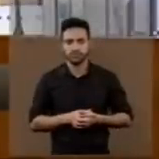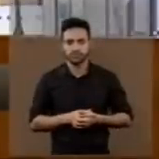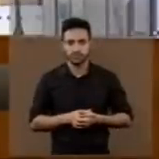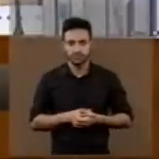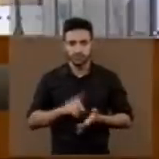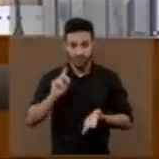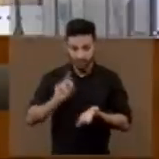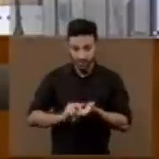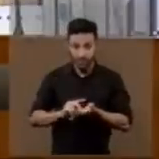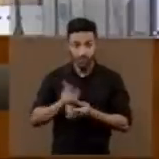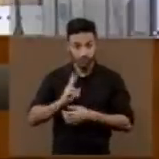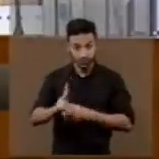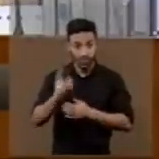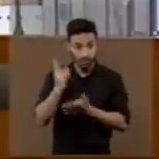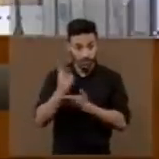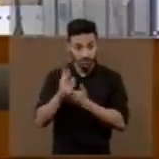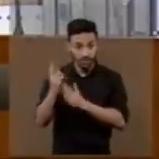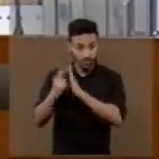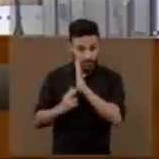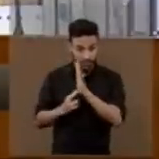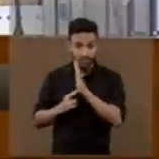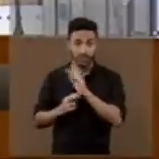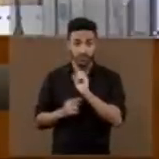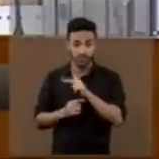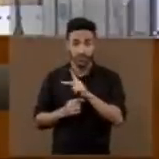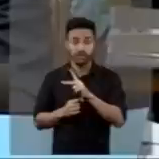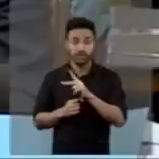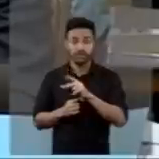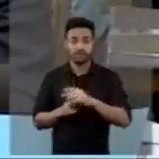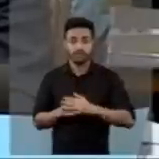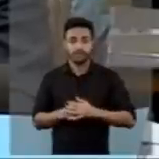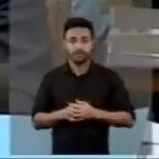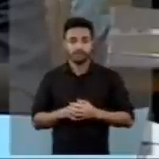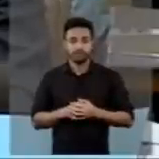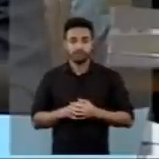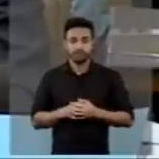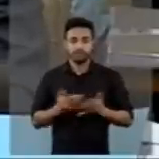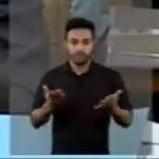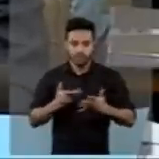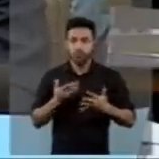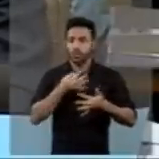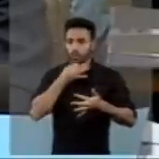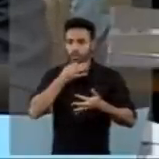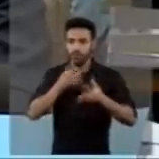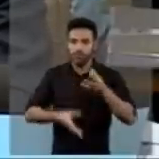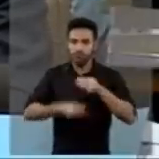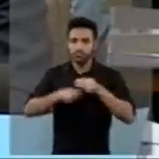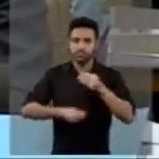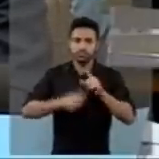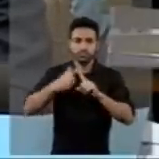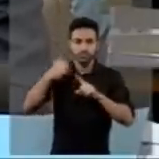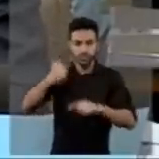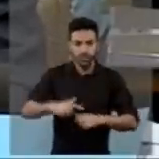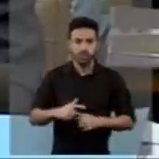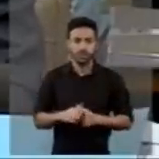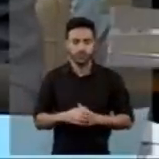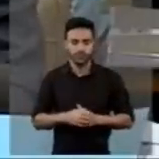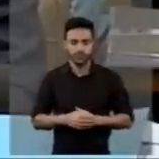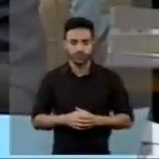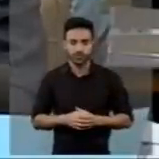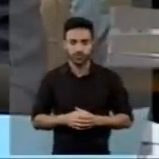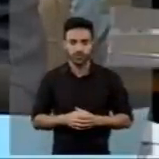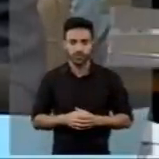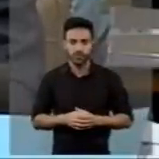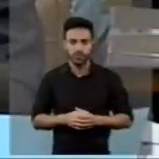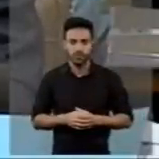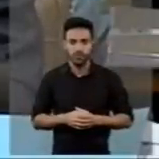mantendo a norma que foi impugnada. Claro. Ministra, e com essa observação adicional. Adicional. Não é? Mas, de qualquer maneira... justo para...